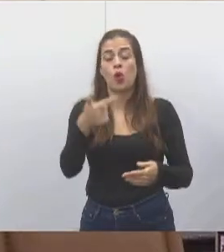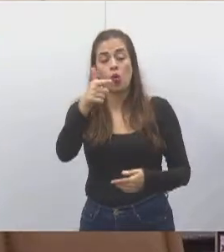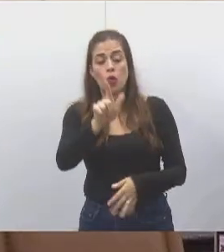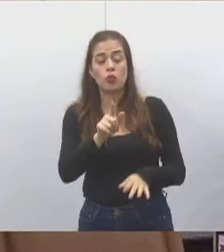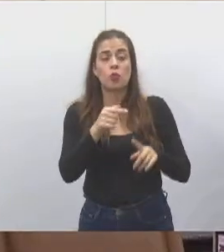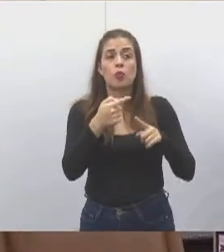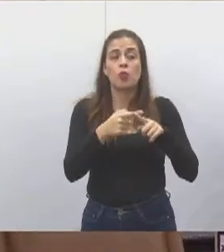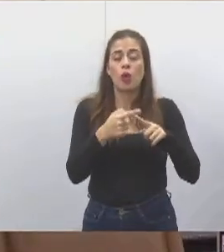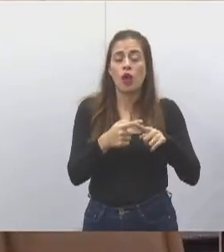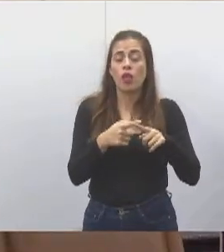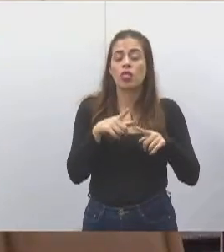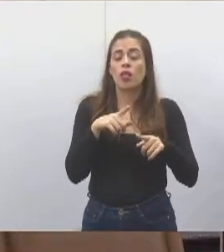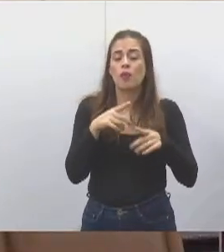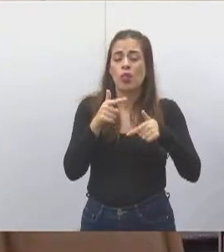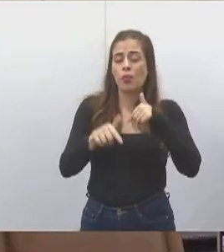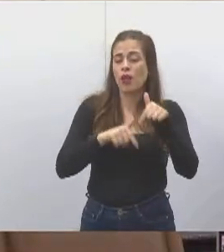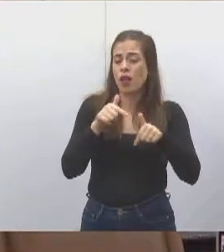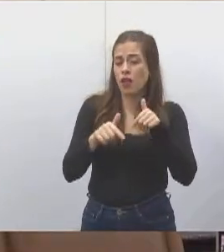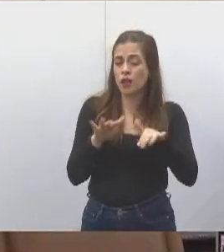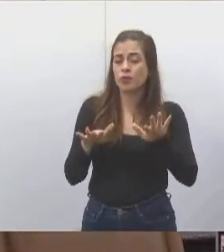não só no Ijal, como no